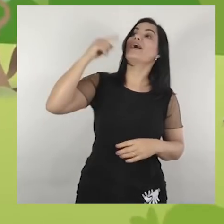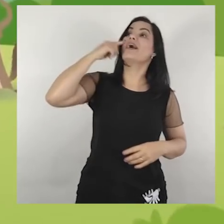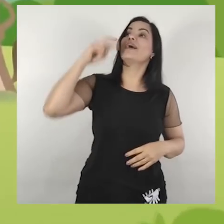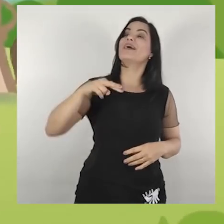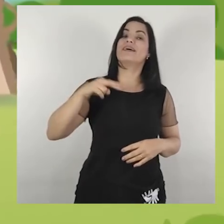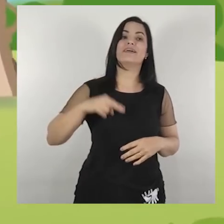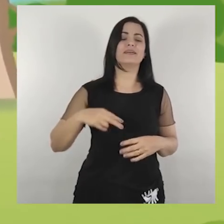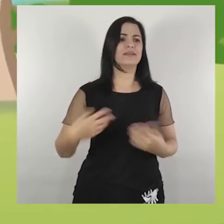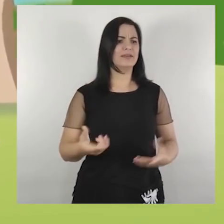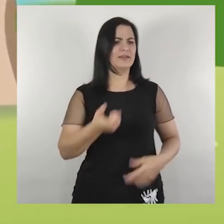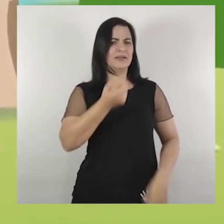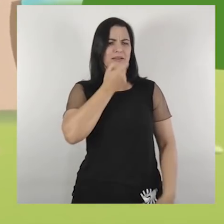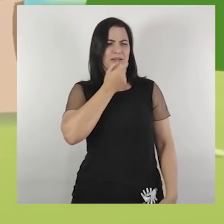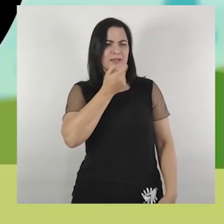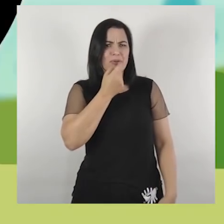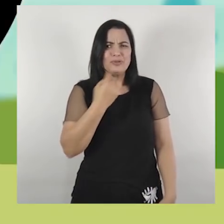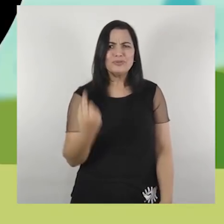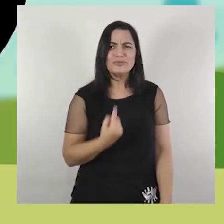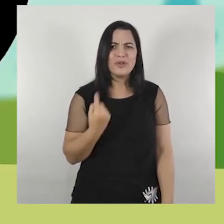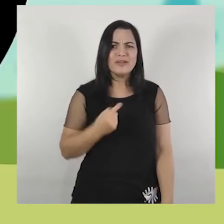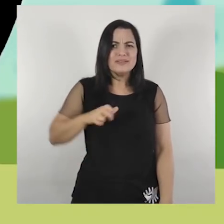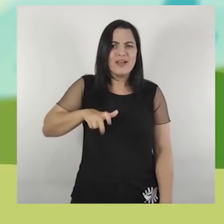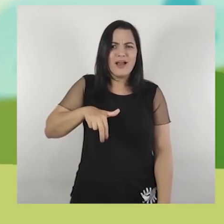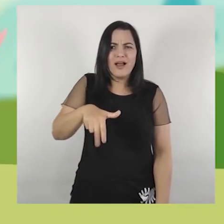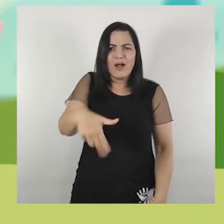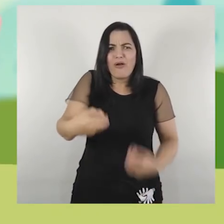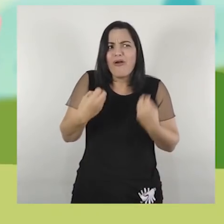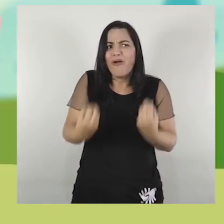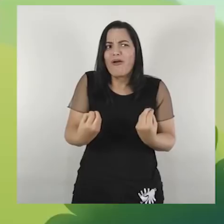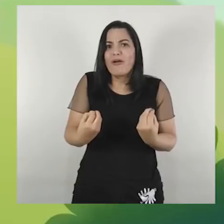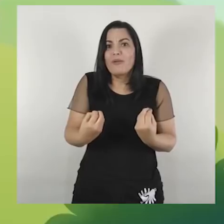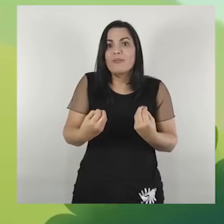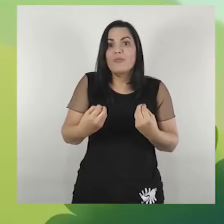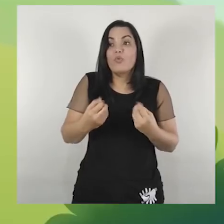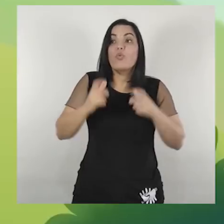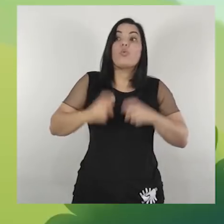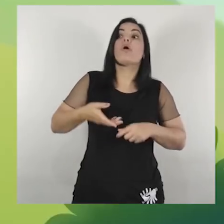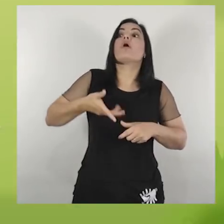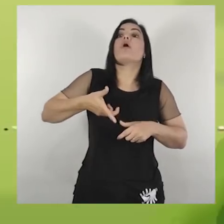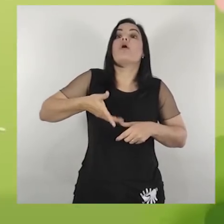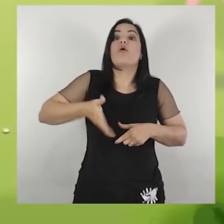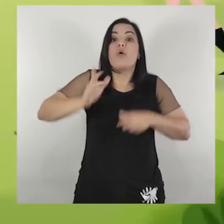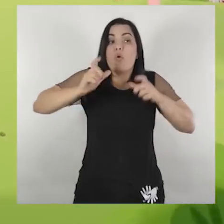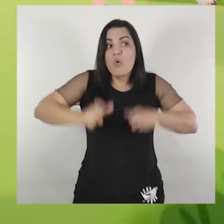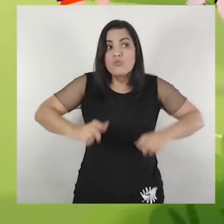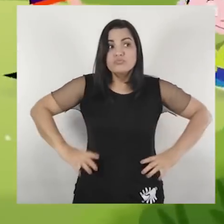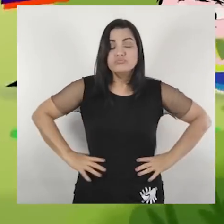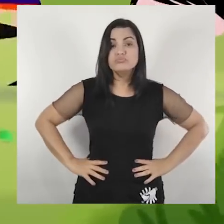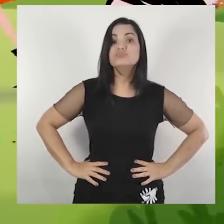que anda sozinho? Mas pra onde ele foi? Lá, ó.